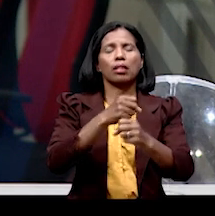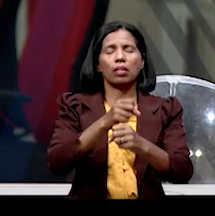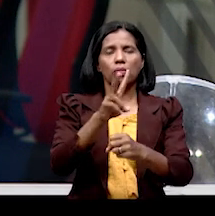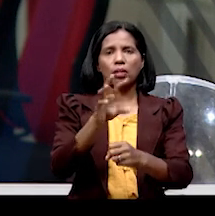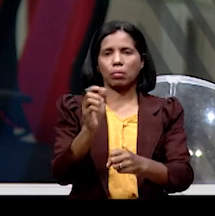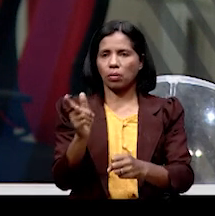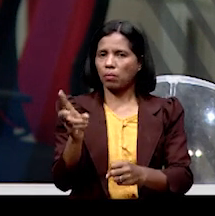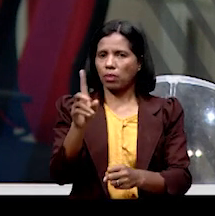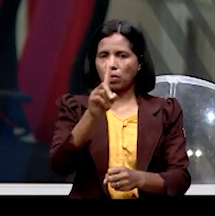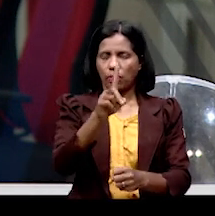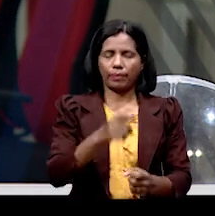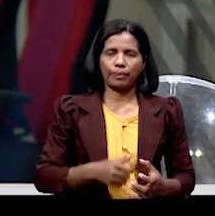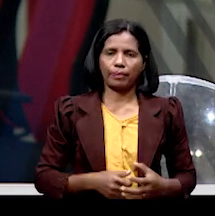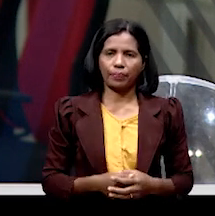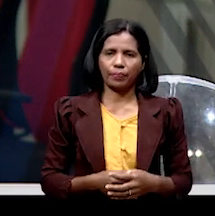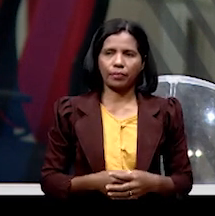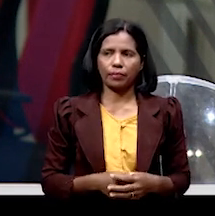runo resingida.